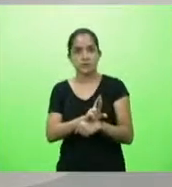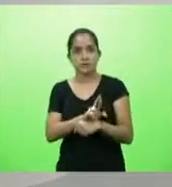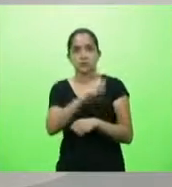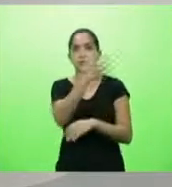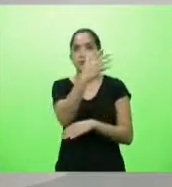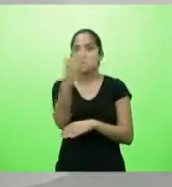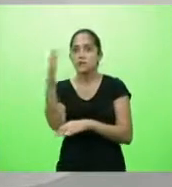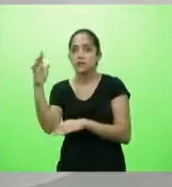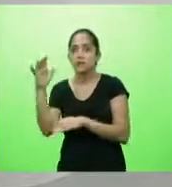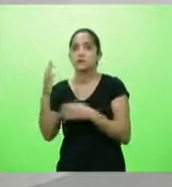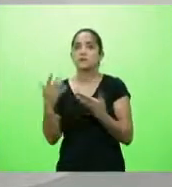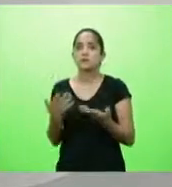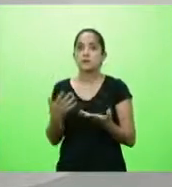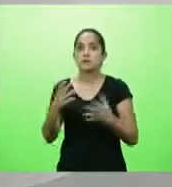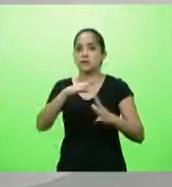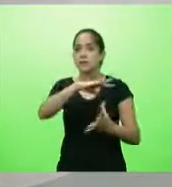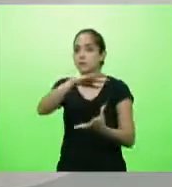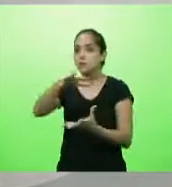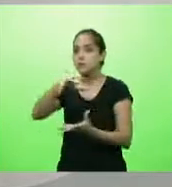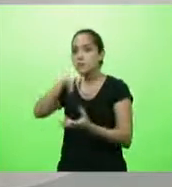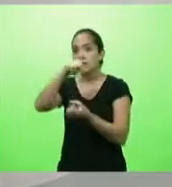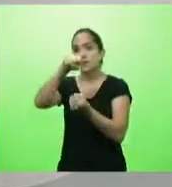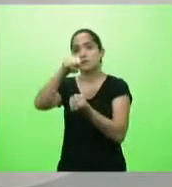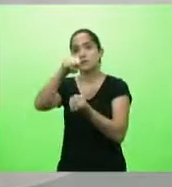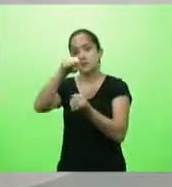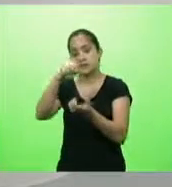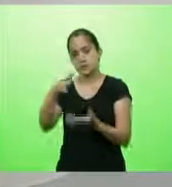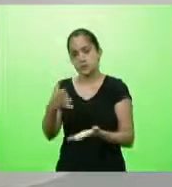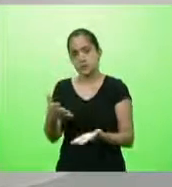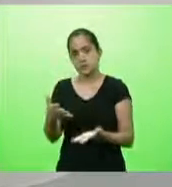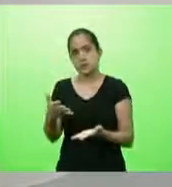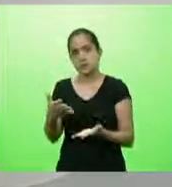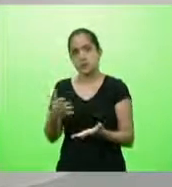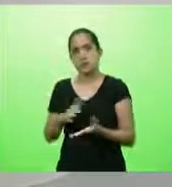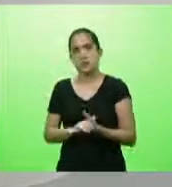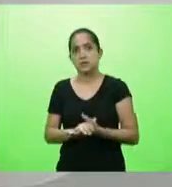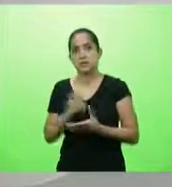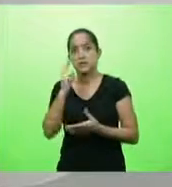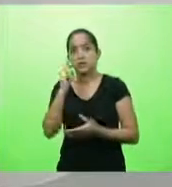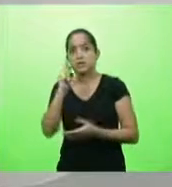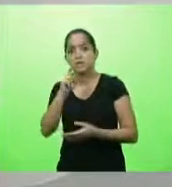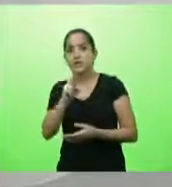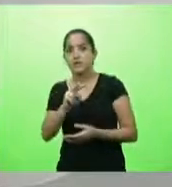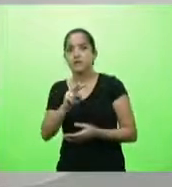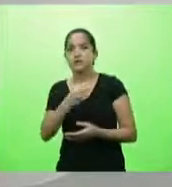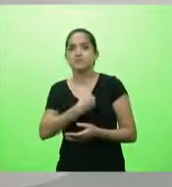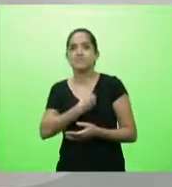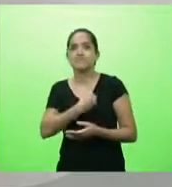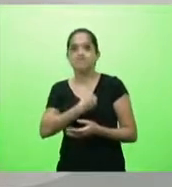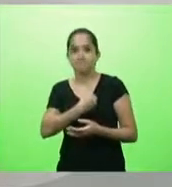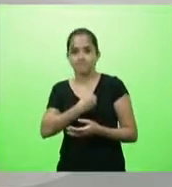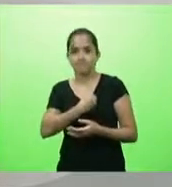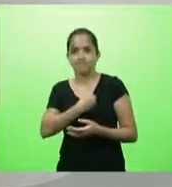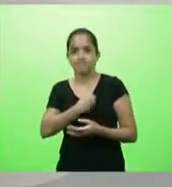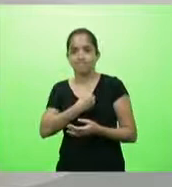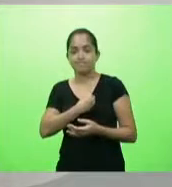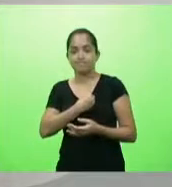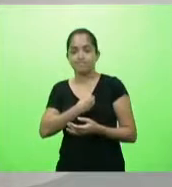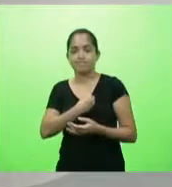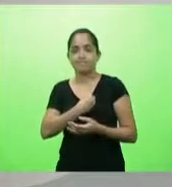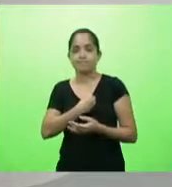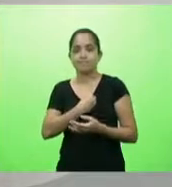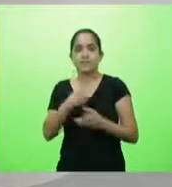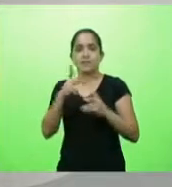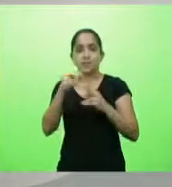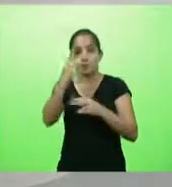natureza, das causas de sustentabilidade, porque enxergo a minha vida exatamente como a dos moradores da comunidade da Lagoa